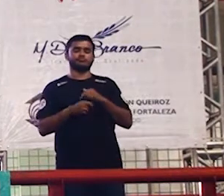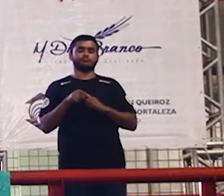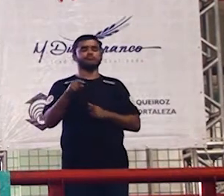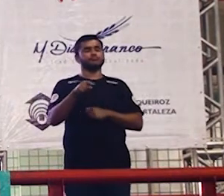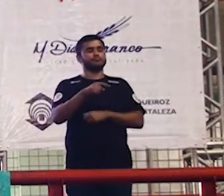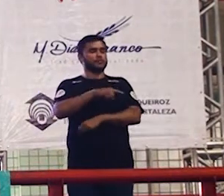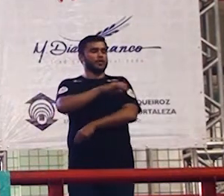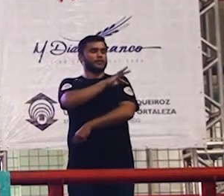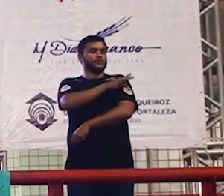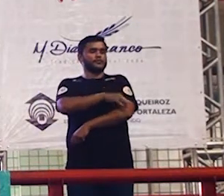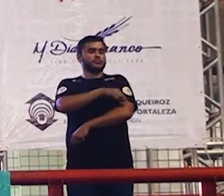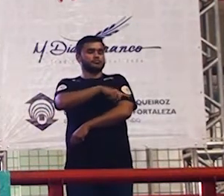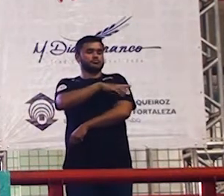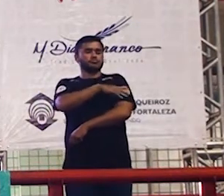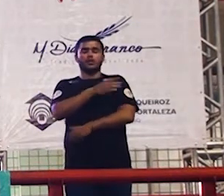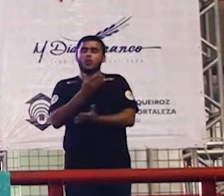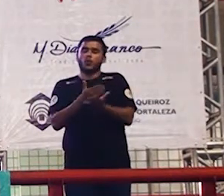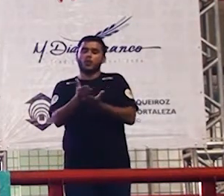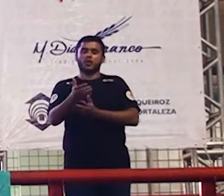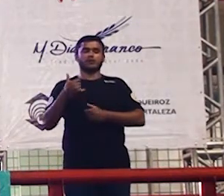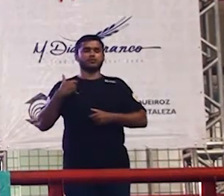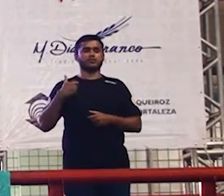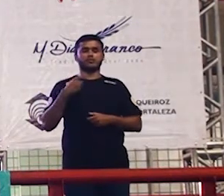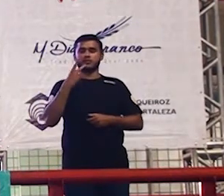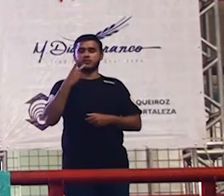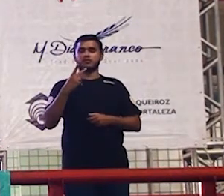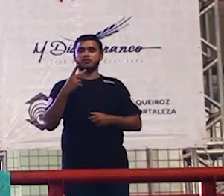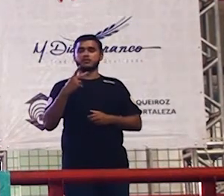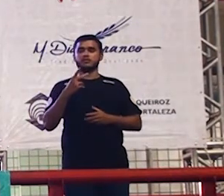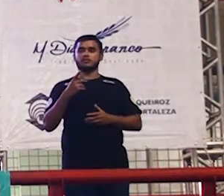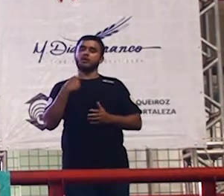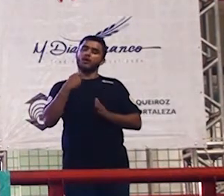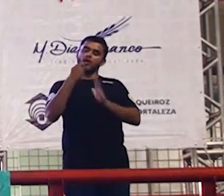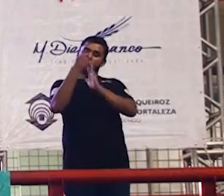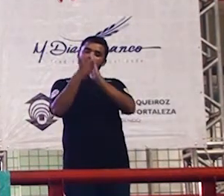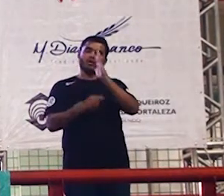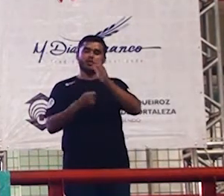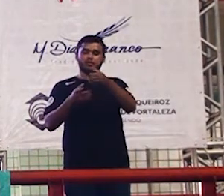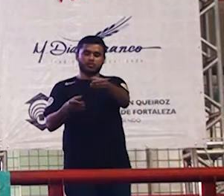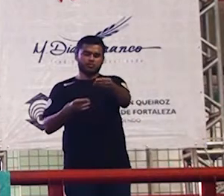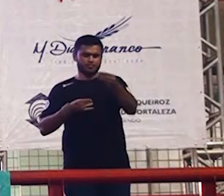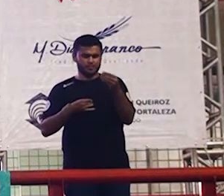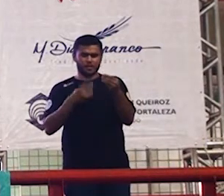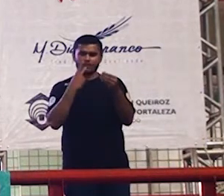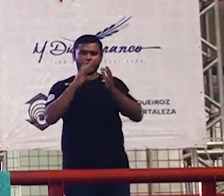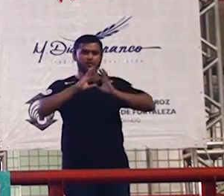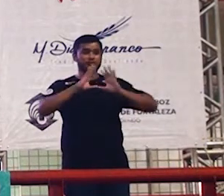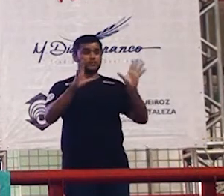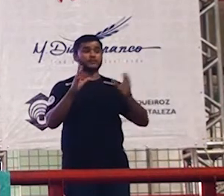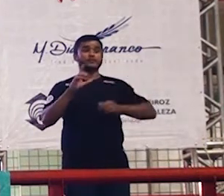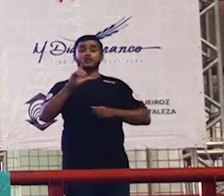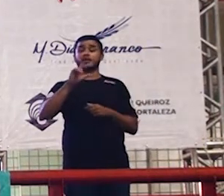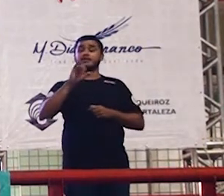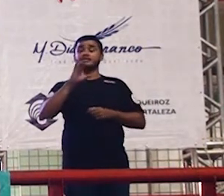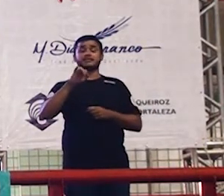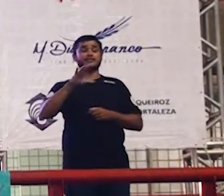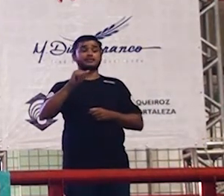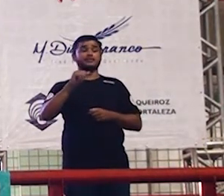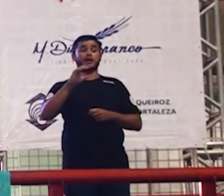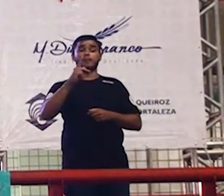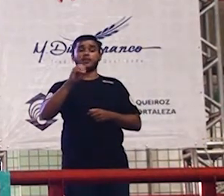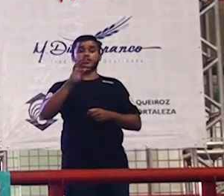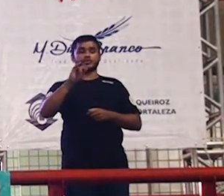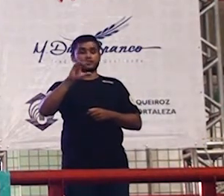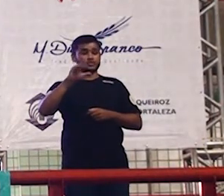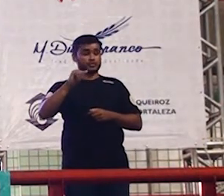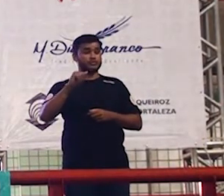garoto e o cara vir, né? Ah, professor, mas é licença poética. Não, meu chapa. Licença poética é quando você sabe